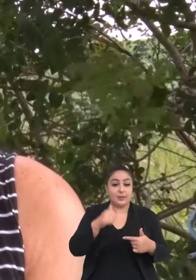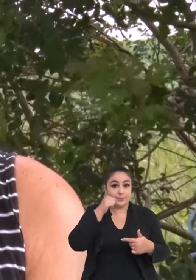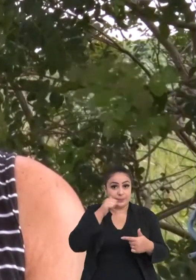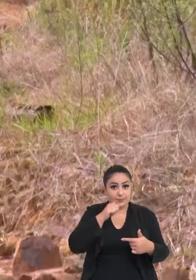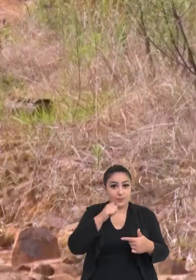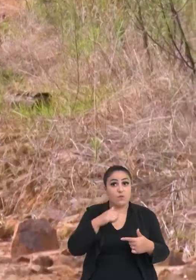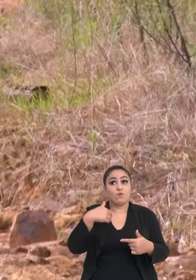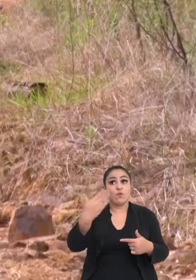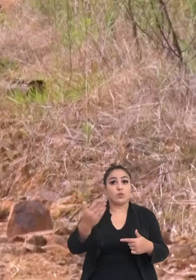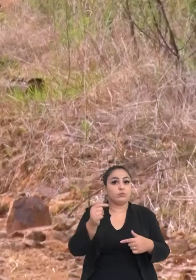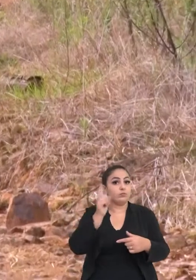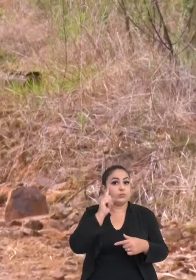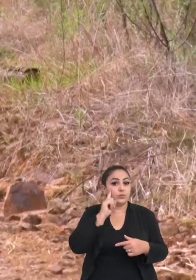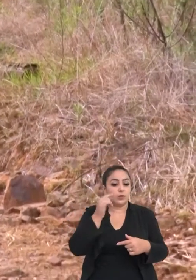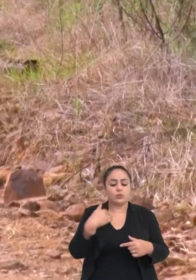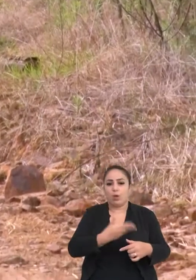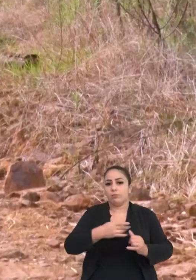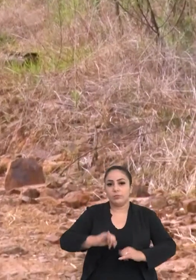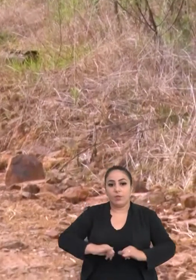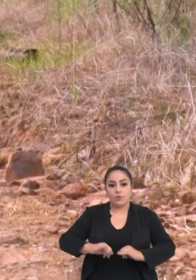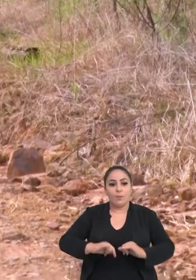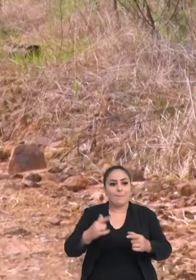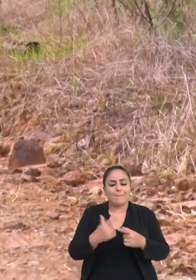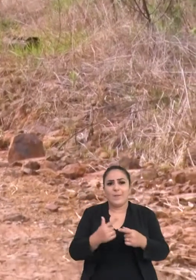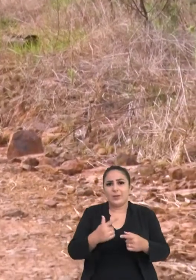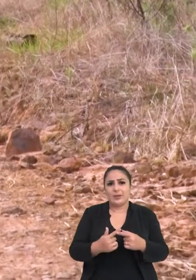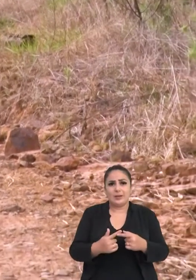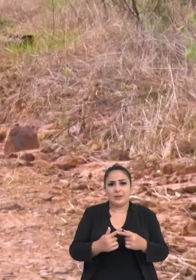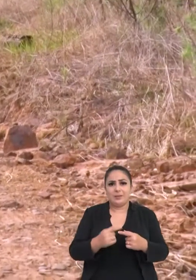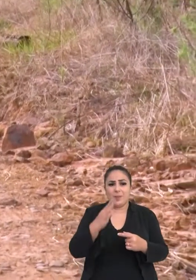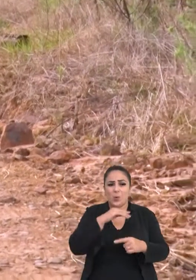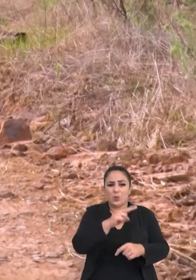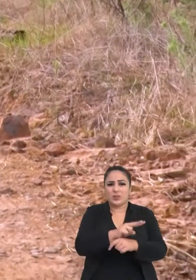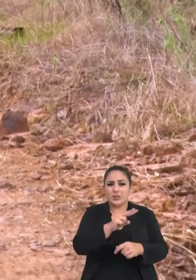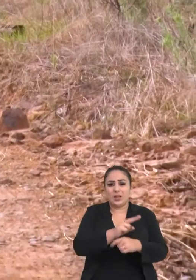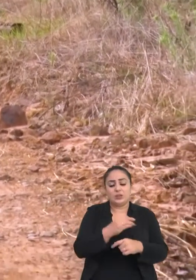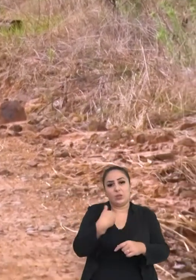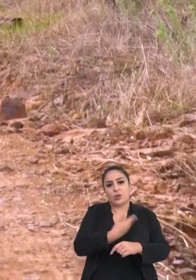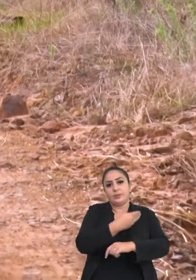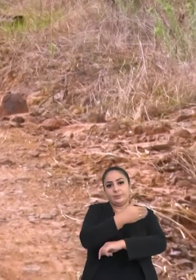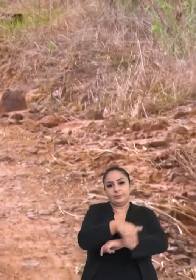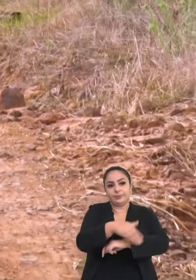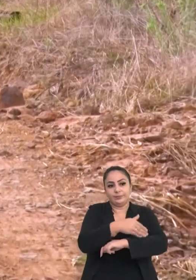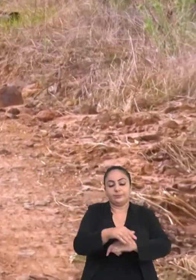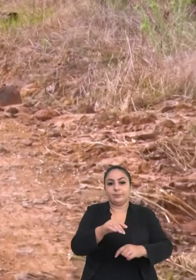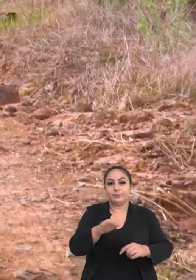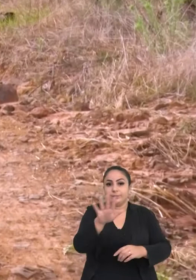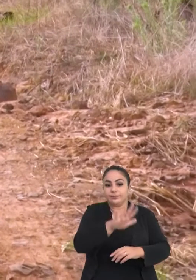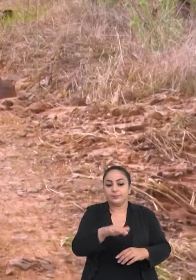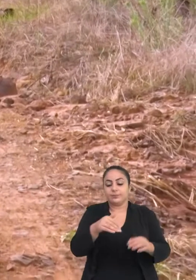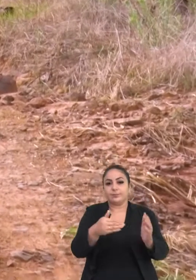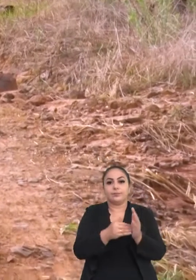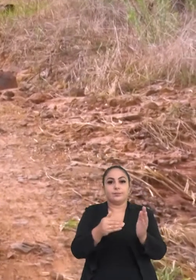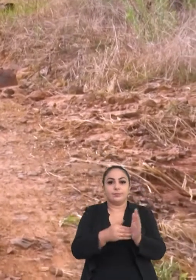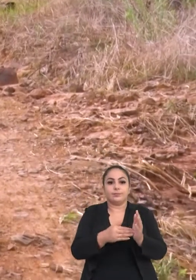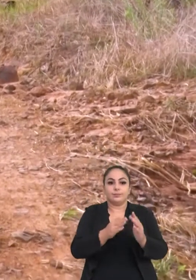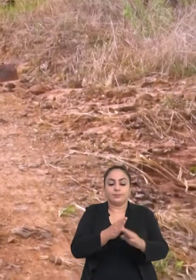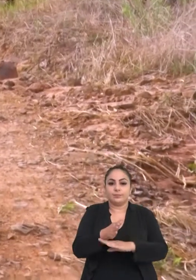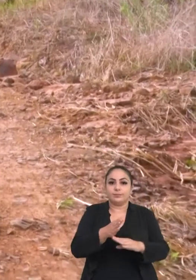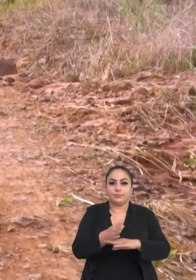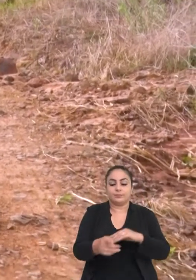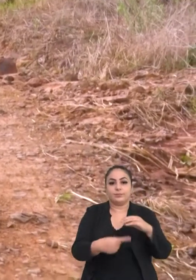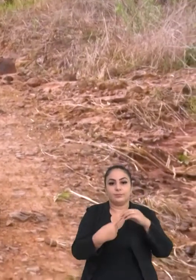também fora todo dia. Mas a gente sofre muito porque é muito mal conservada, né, as nossas estradas, desde a geral